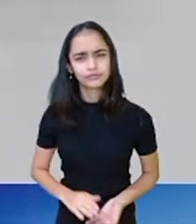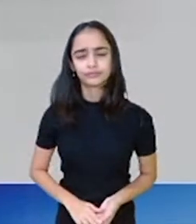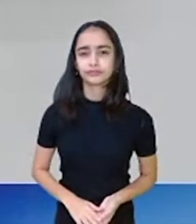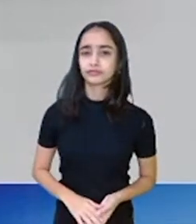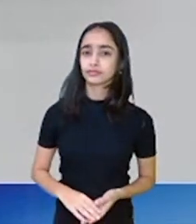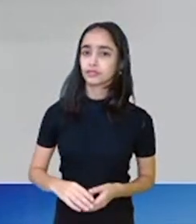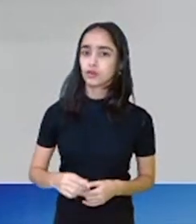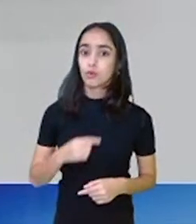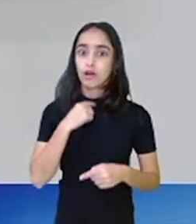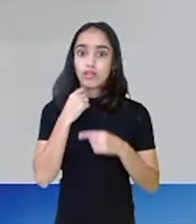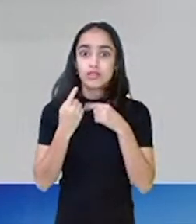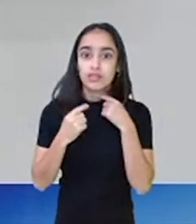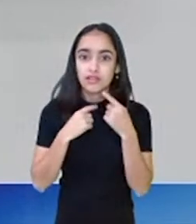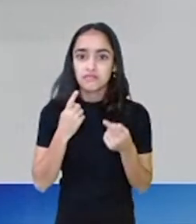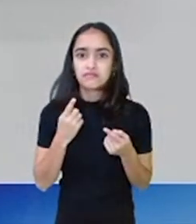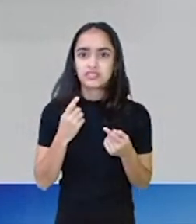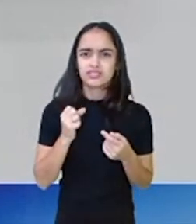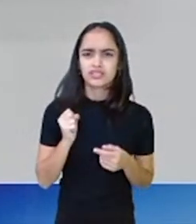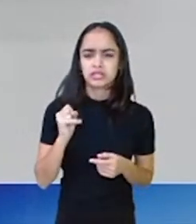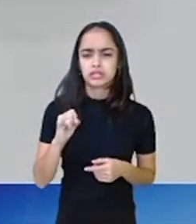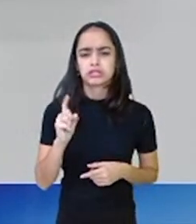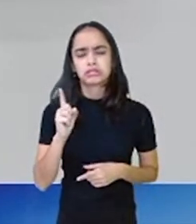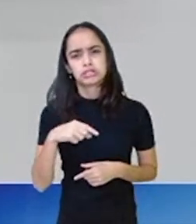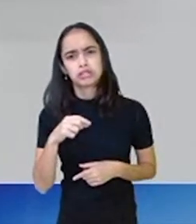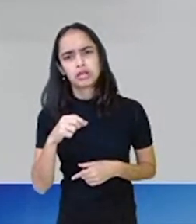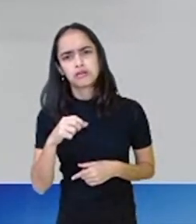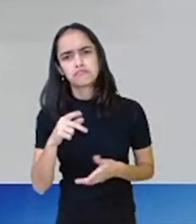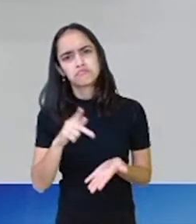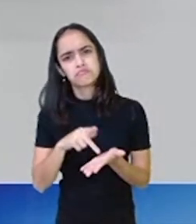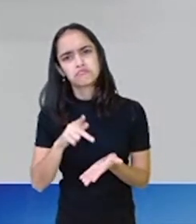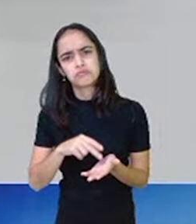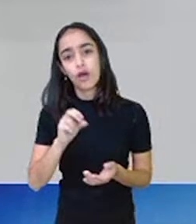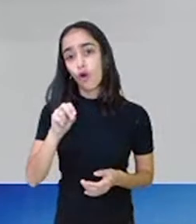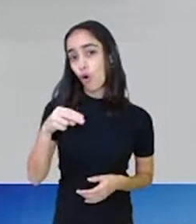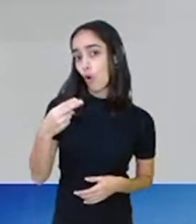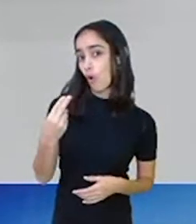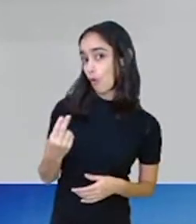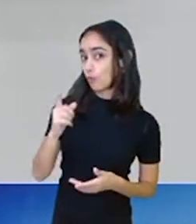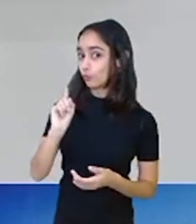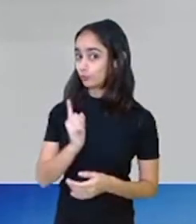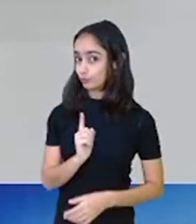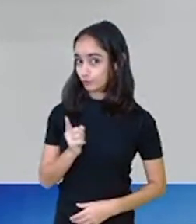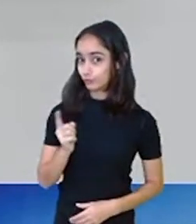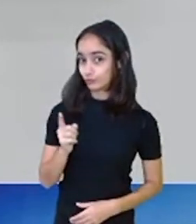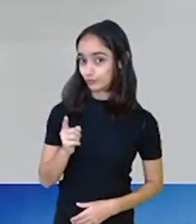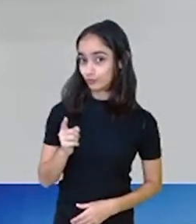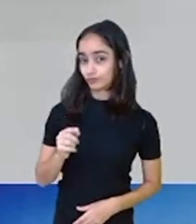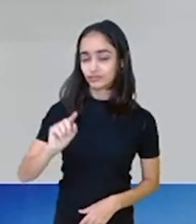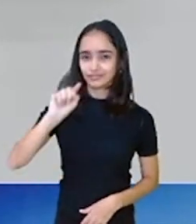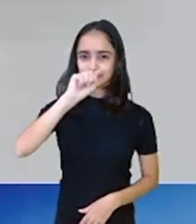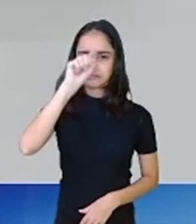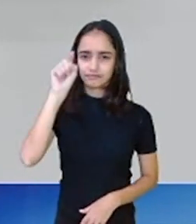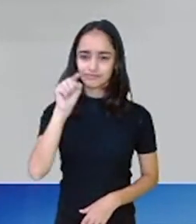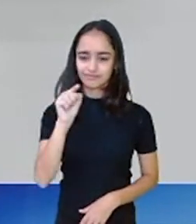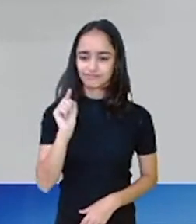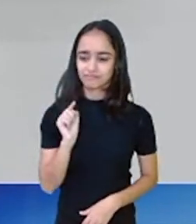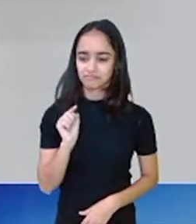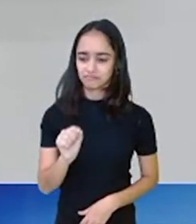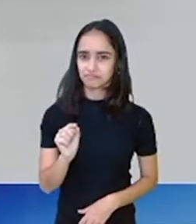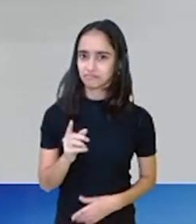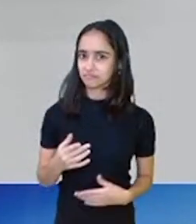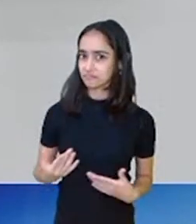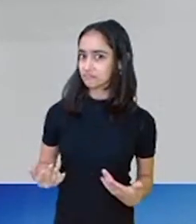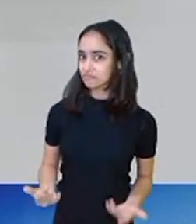um ser catavérico. Será que era mesmo? Era um ser catavérico? Ponto de interrogação, indicando aí que eu